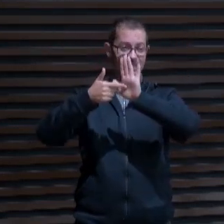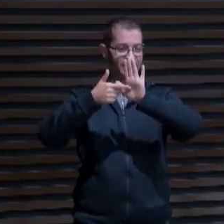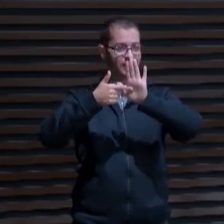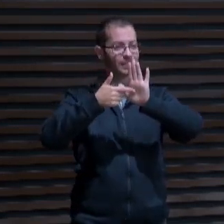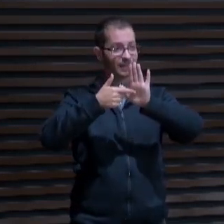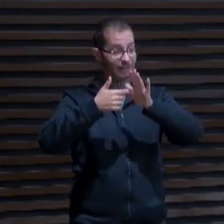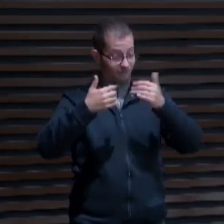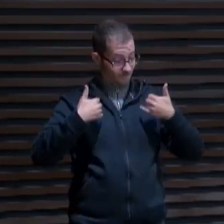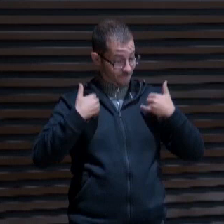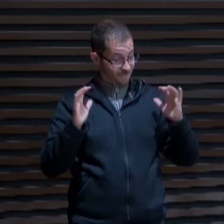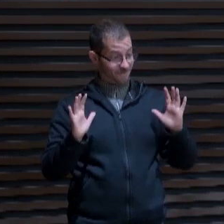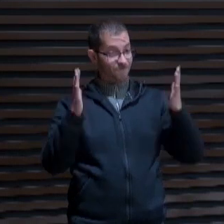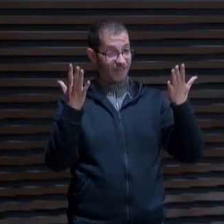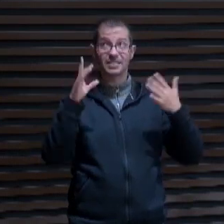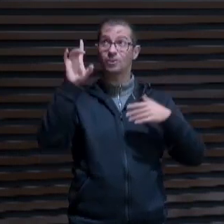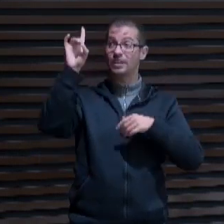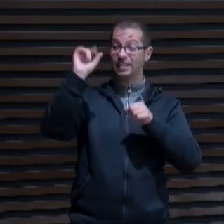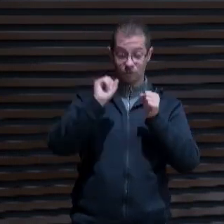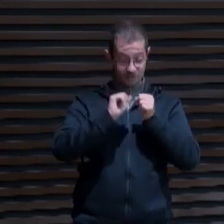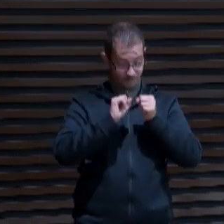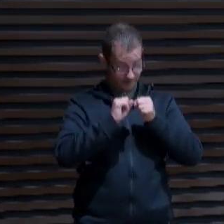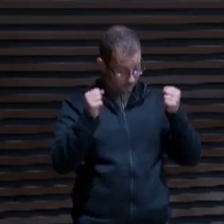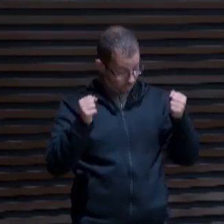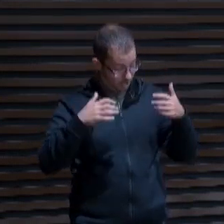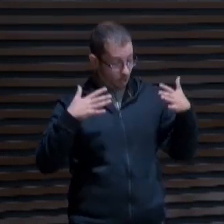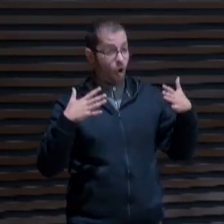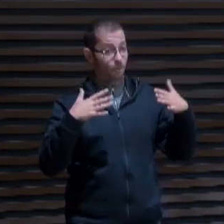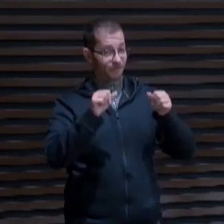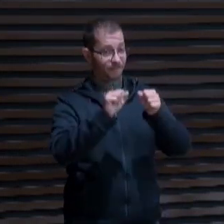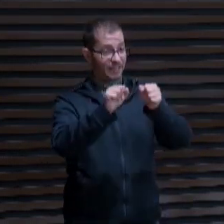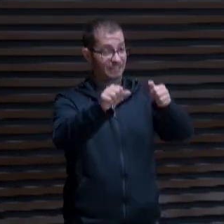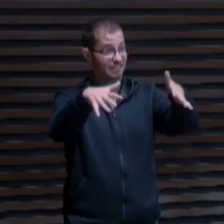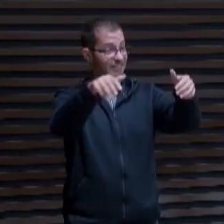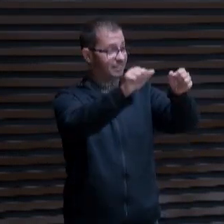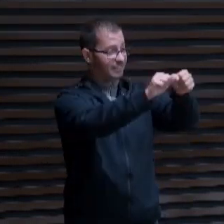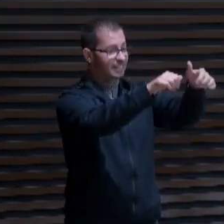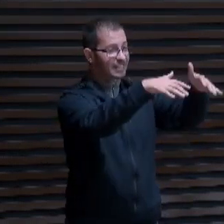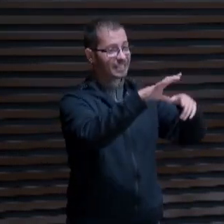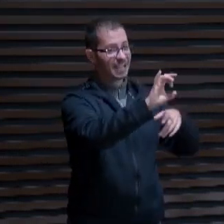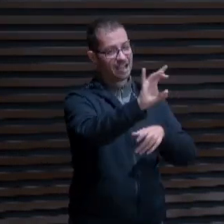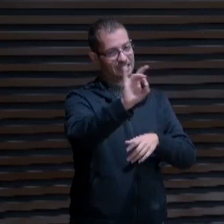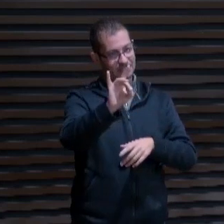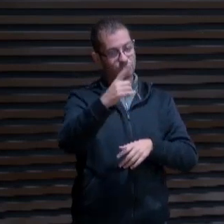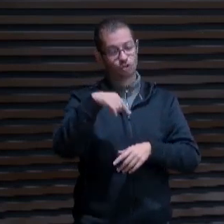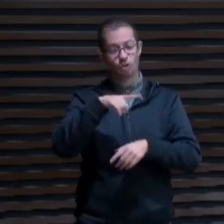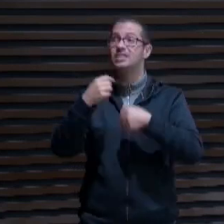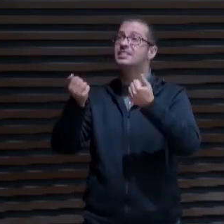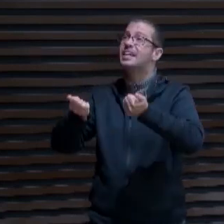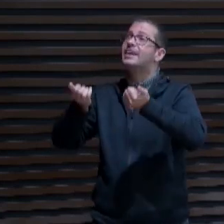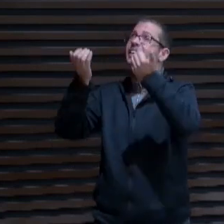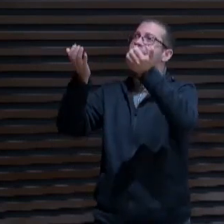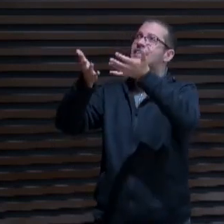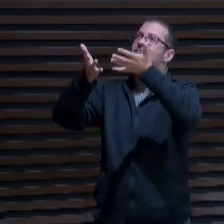seus feitos em nós e por nosso meio. Nós exaltamos ao nosso